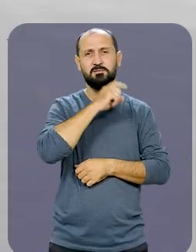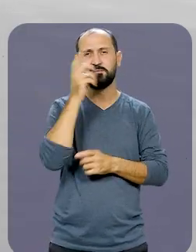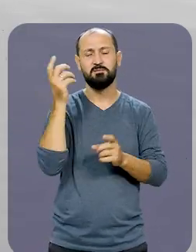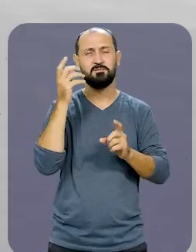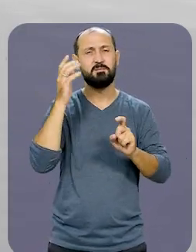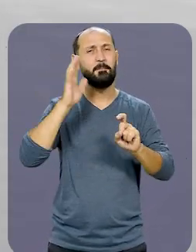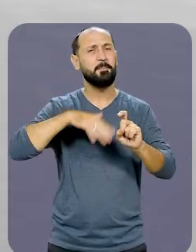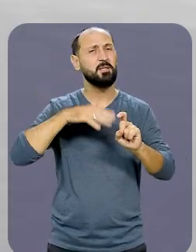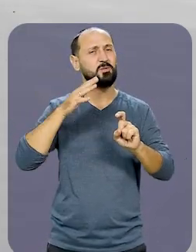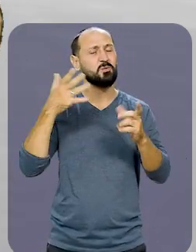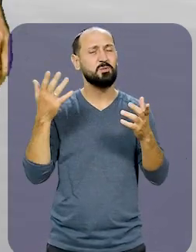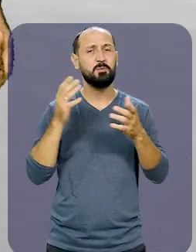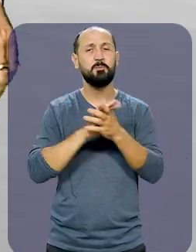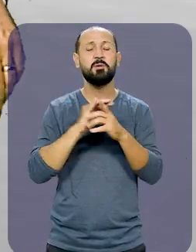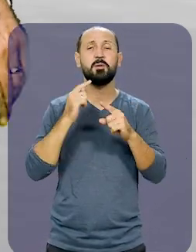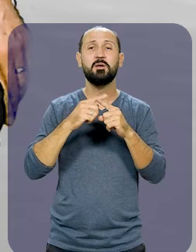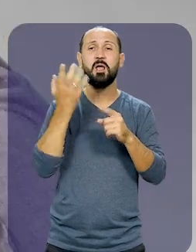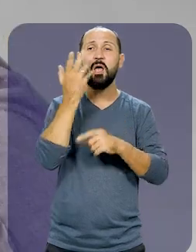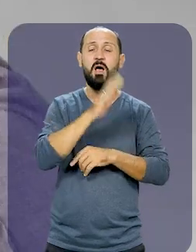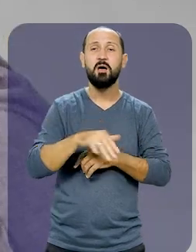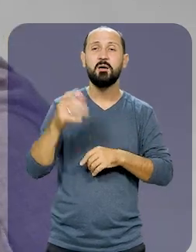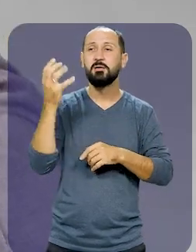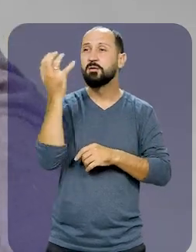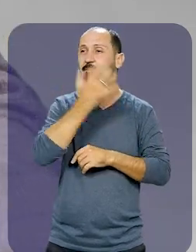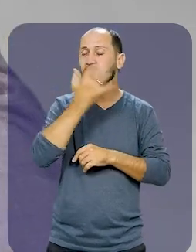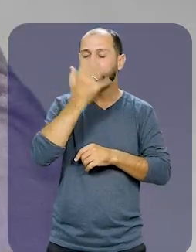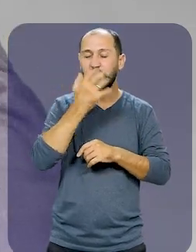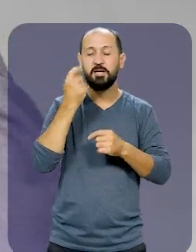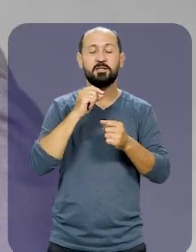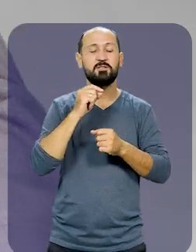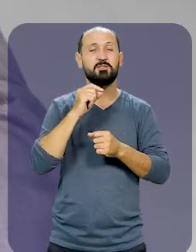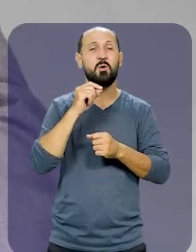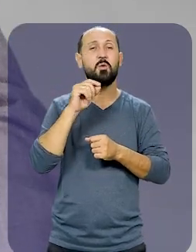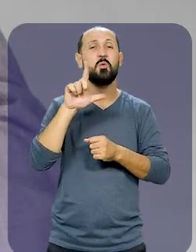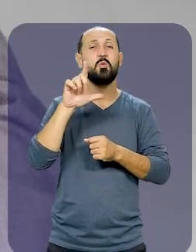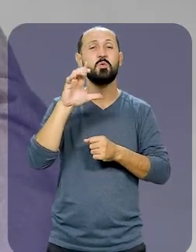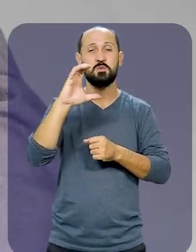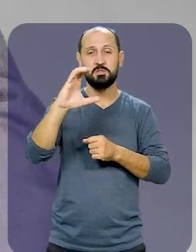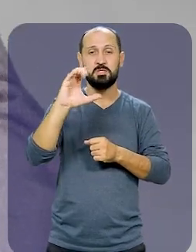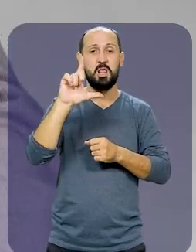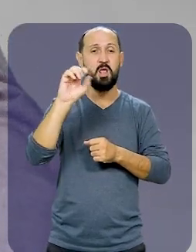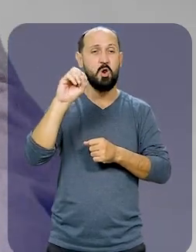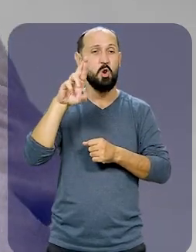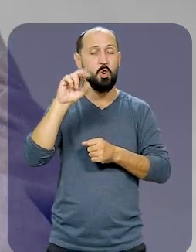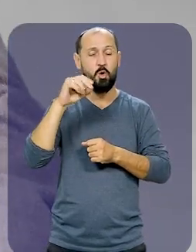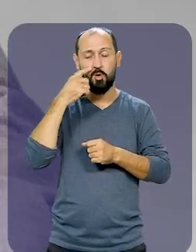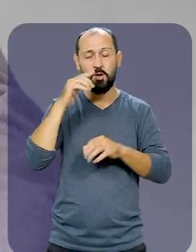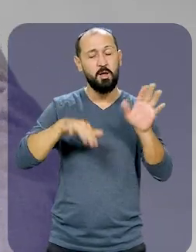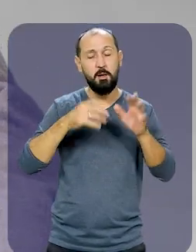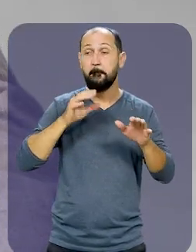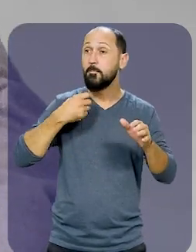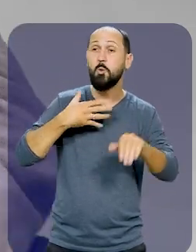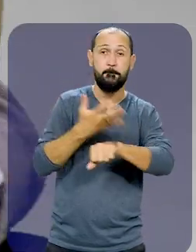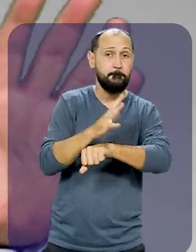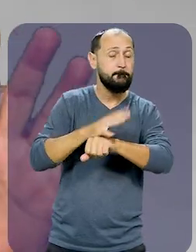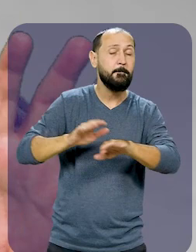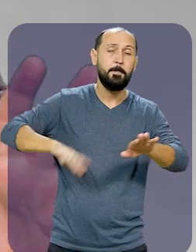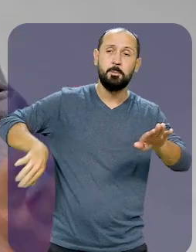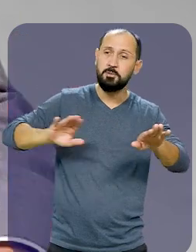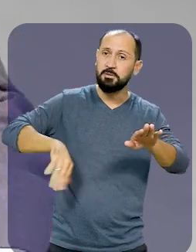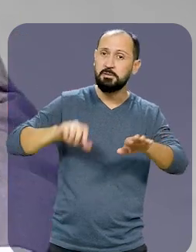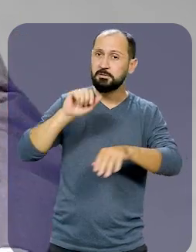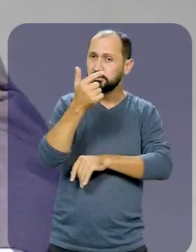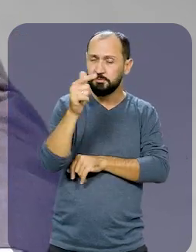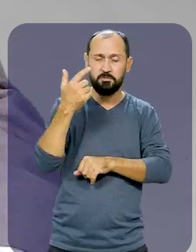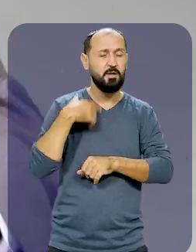Por quê? Porque tem crianças que têm alergia ao cloro e piora a asma. É Mas a verdade. natação é um excelente exercício. Se não